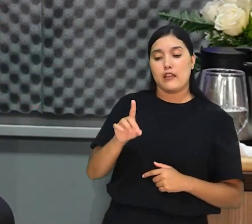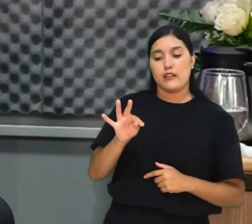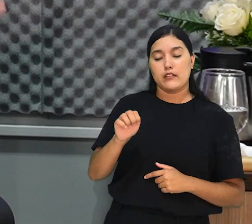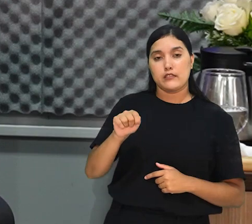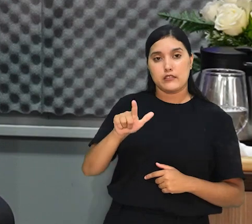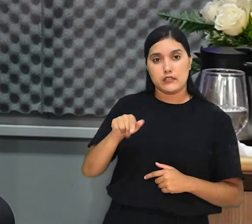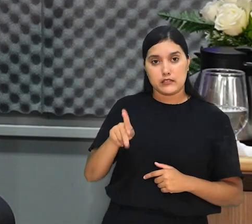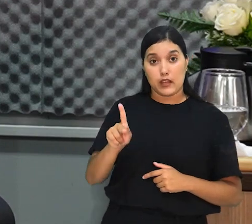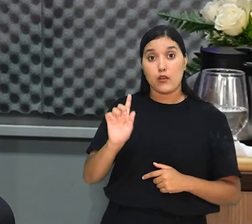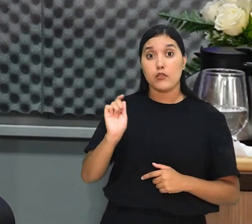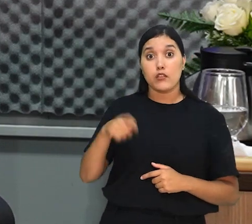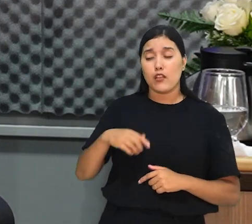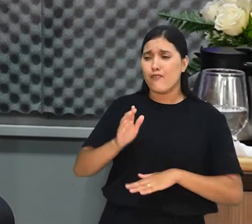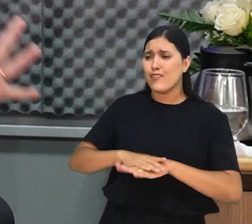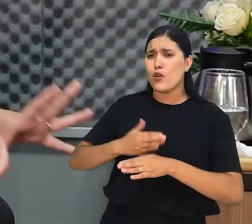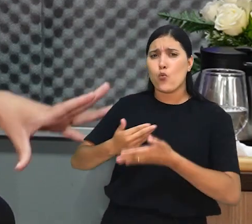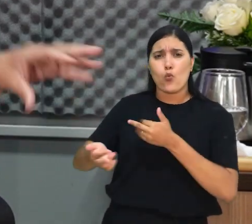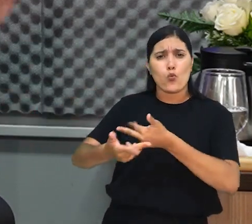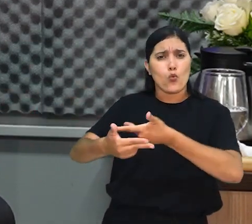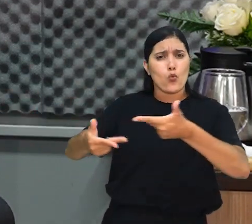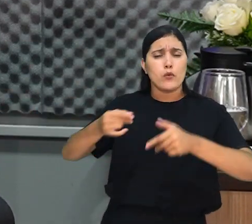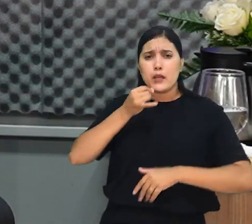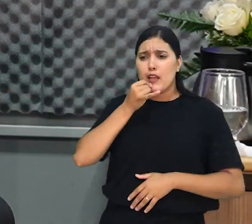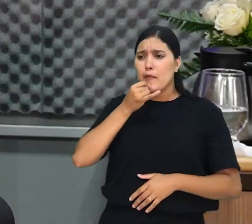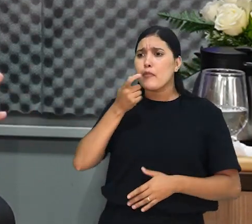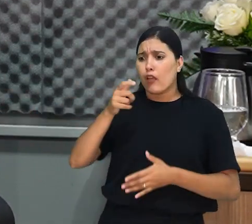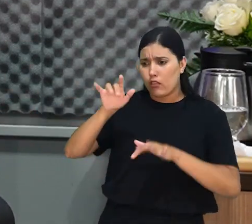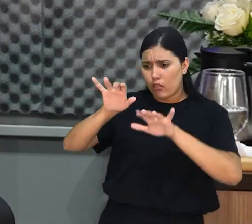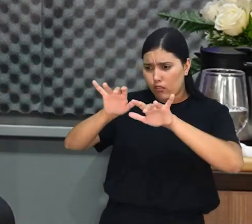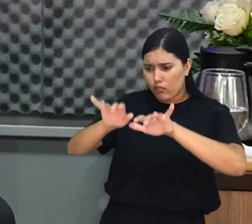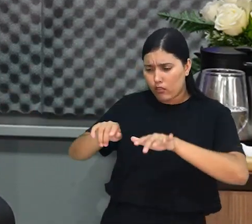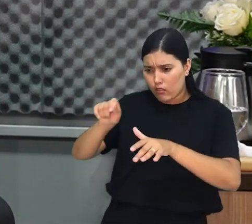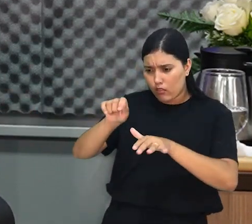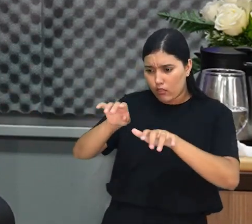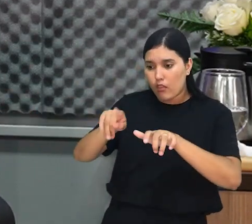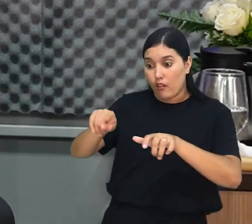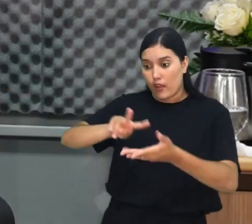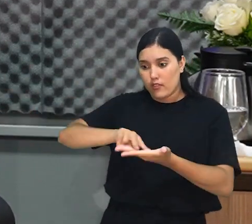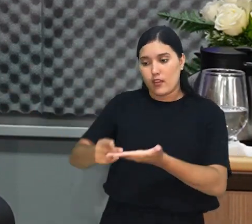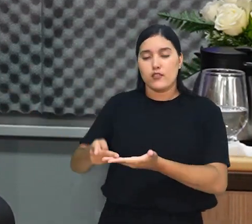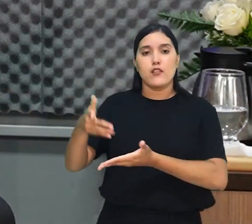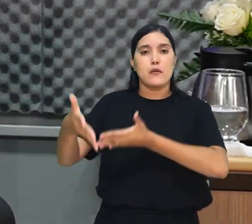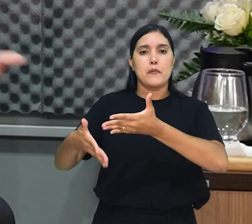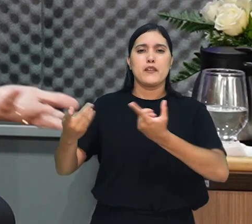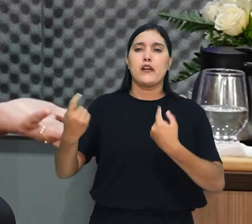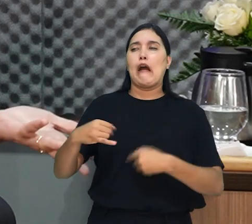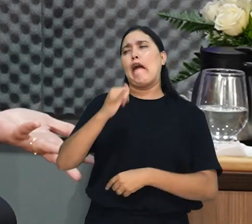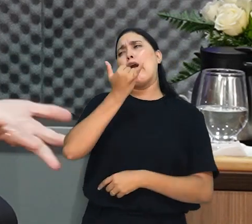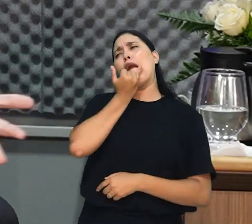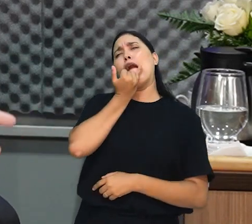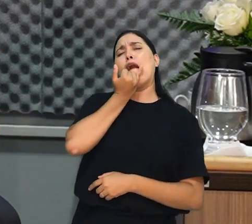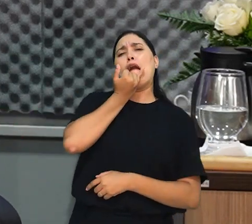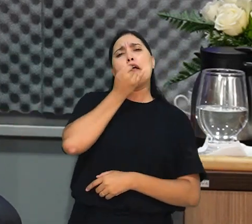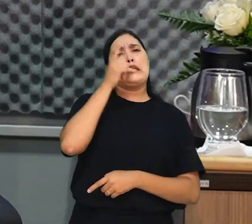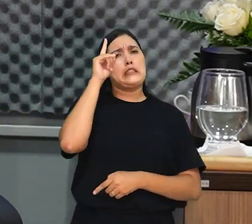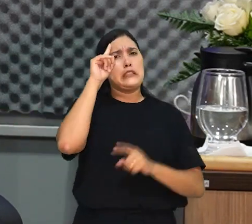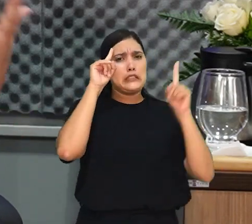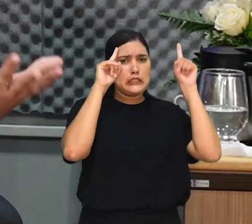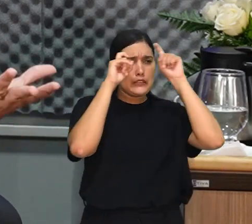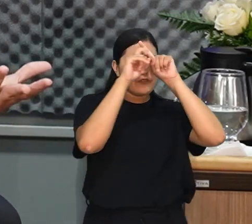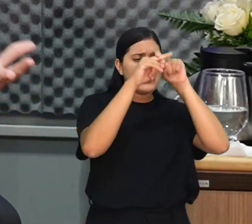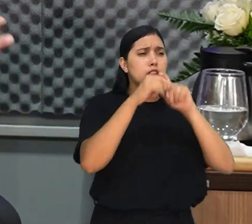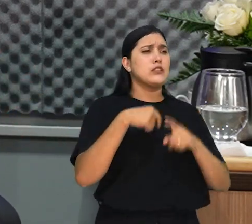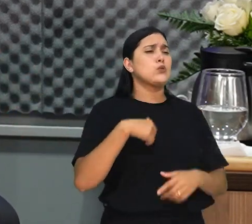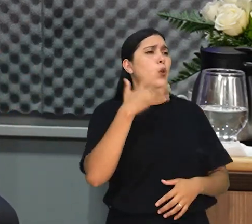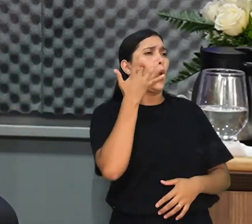dá para você fazer o que quiser com ele. Tudo que você quiser escrever ali, ele vai traduzir. Então não tem mais essa desculpa, mas é difícil, mas